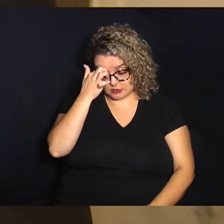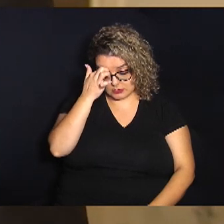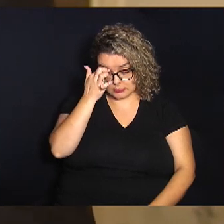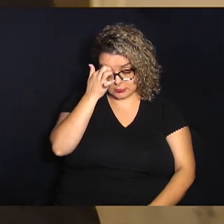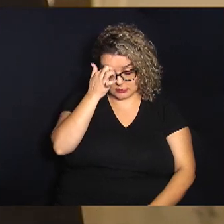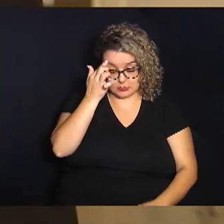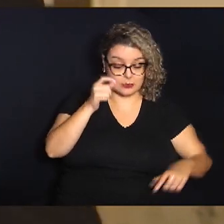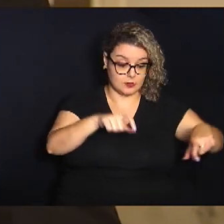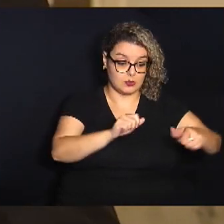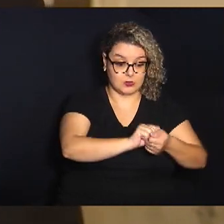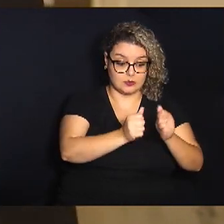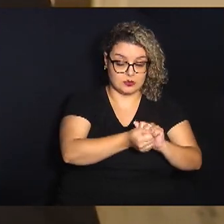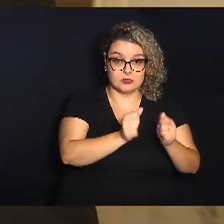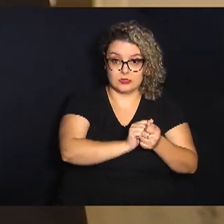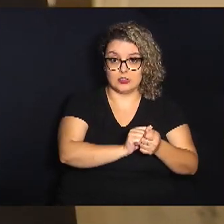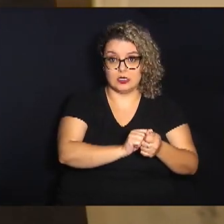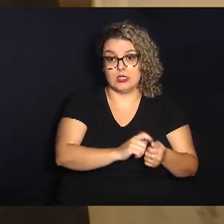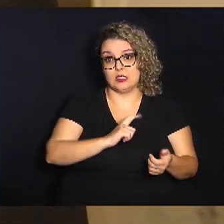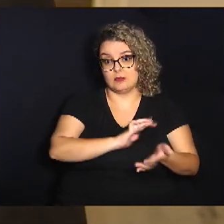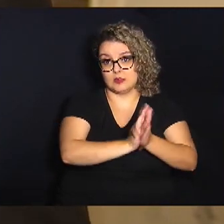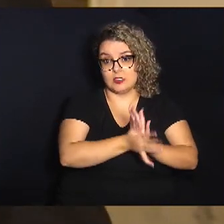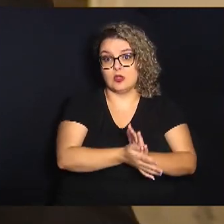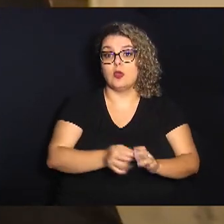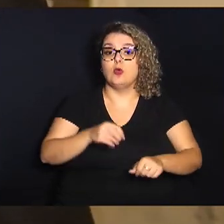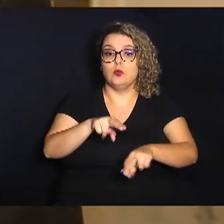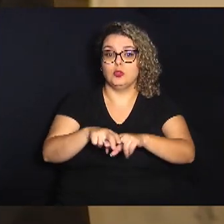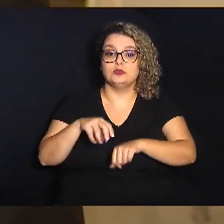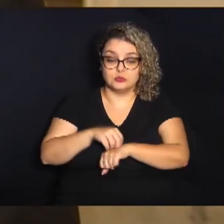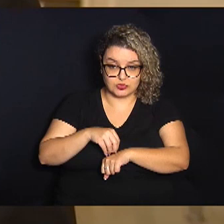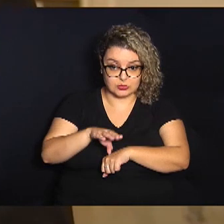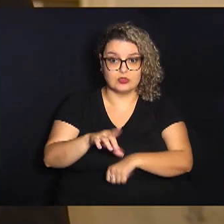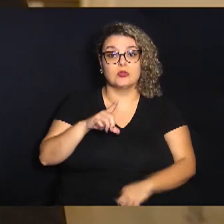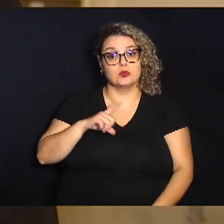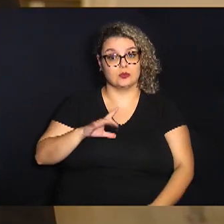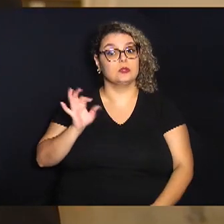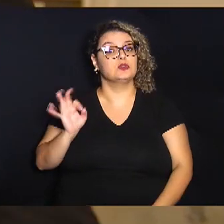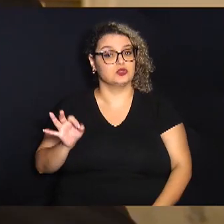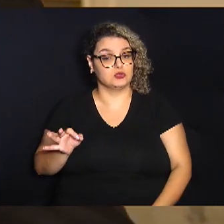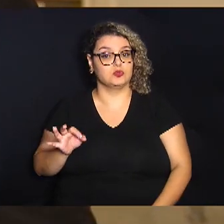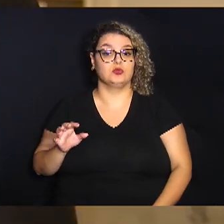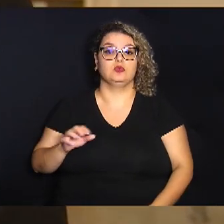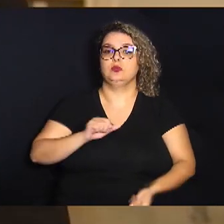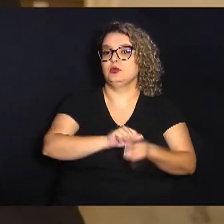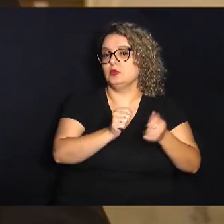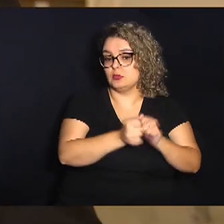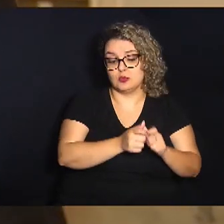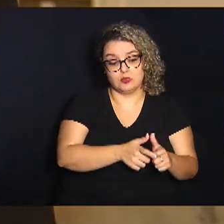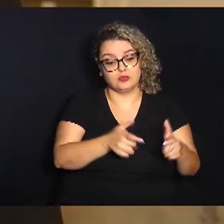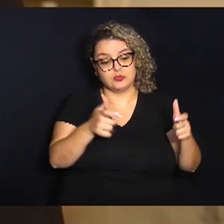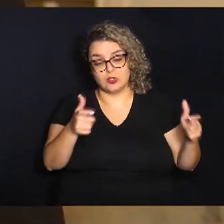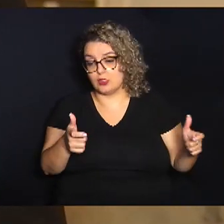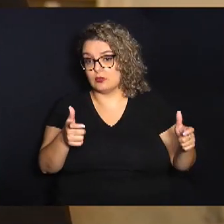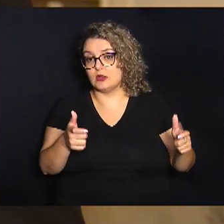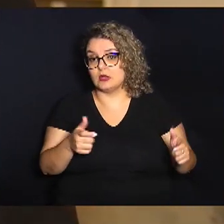mas eu acho que isso aí está tranquilo para que possa reformar. Por isso que eu fiz essa indicação, para que eu tenha certeza que vai ser uma reforma também grande e que